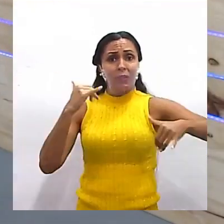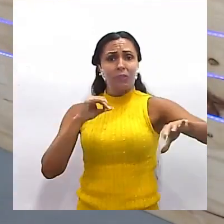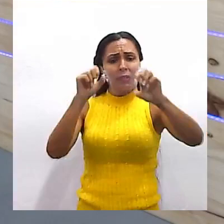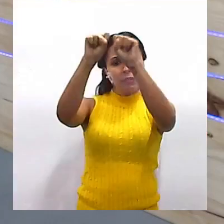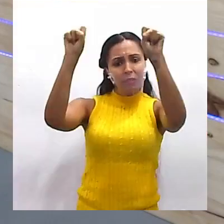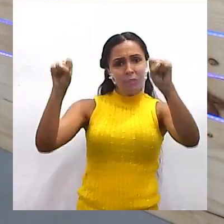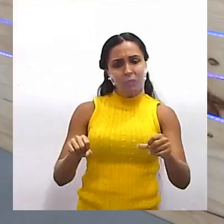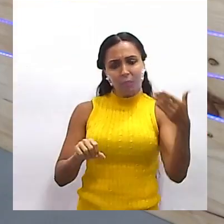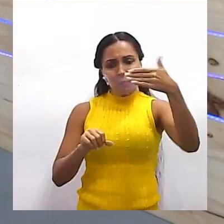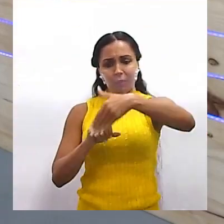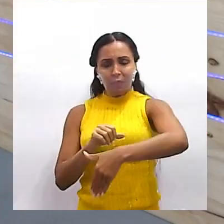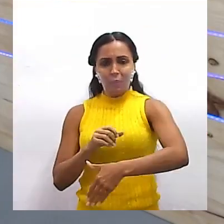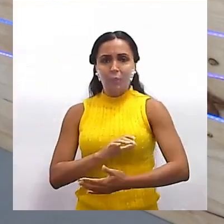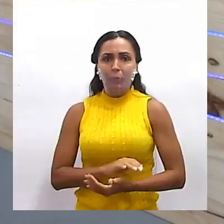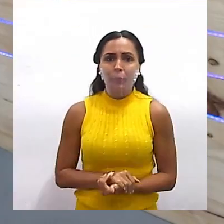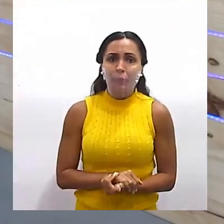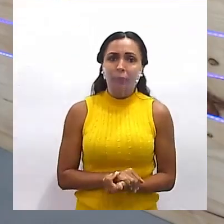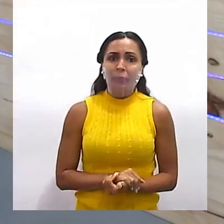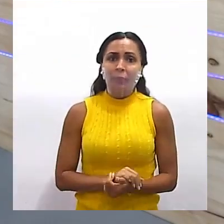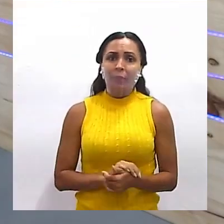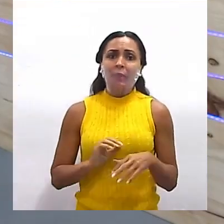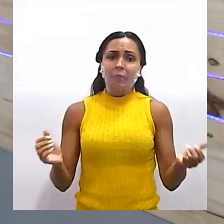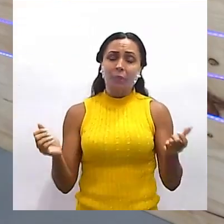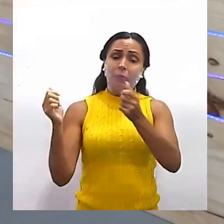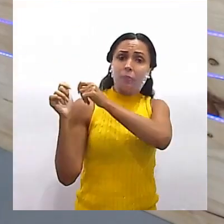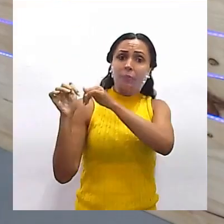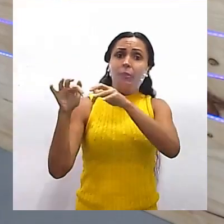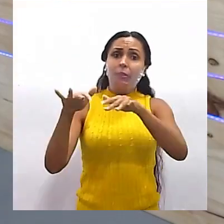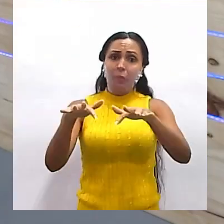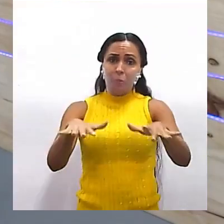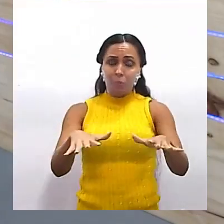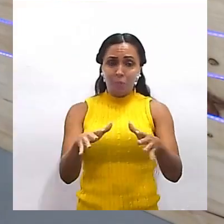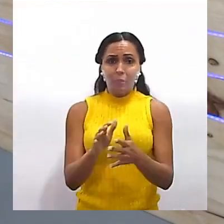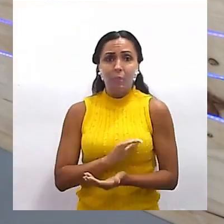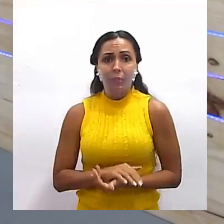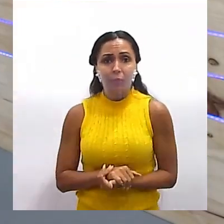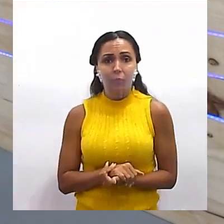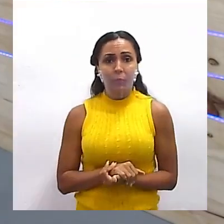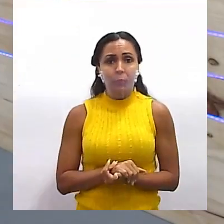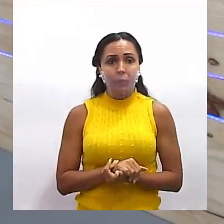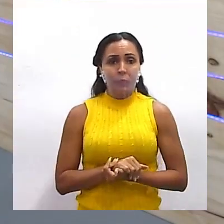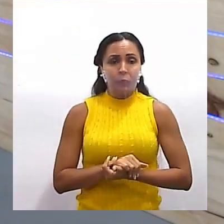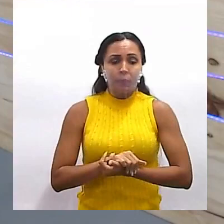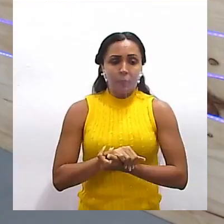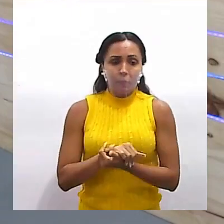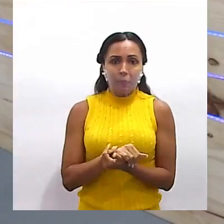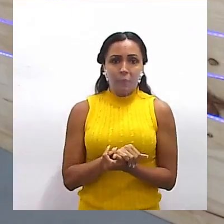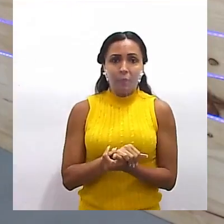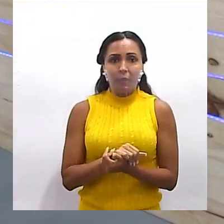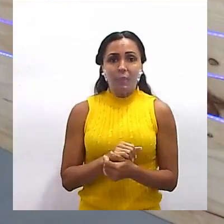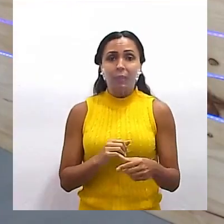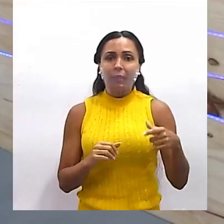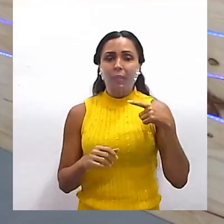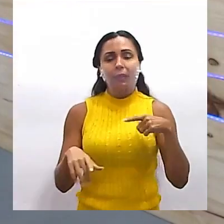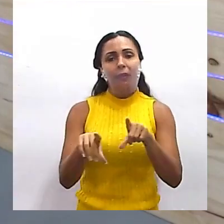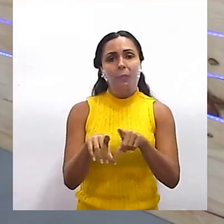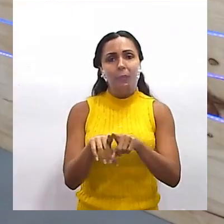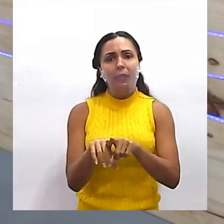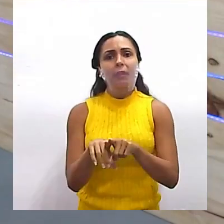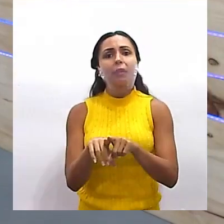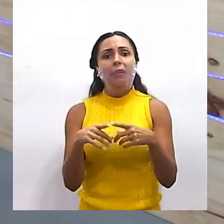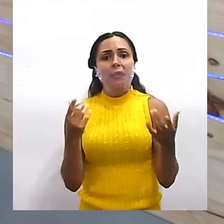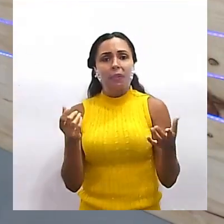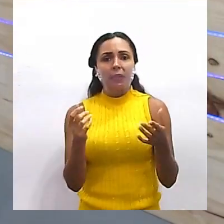entre outros. Todo centro de distribuição, né, por ser grande ou por ser pequena, ela tem que também trabalhar a